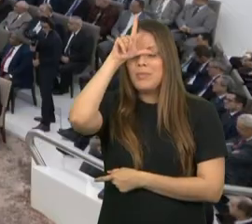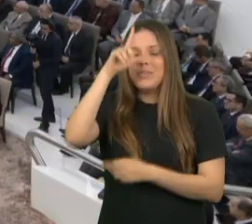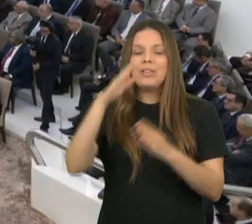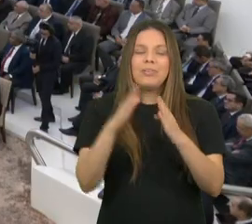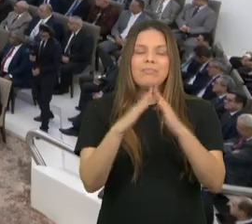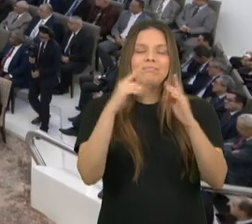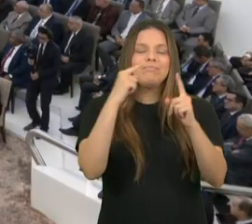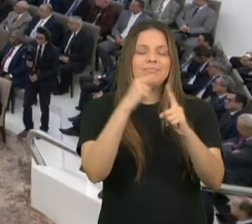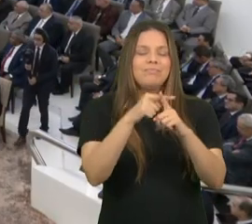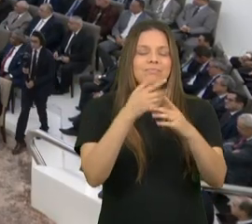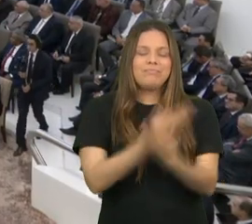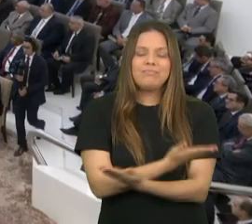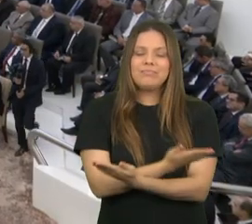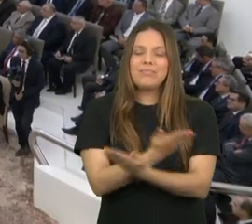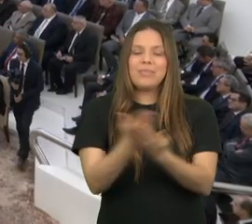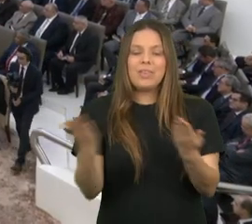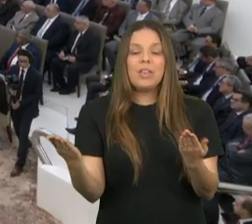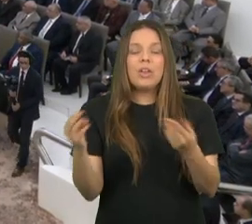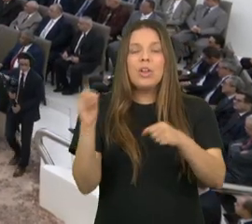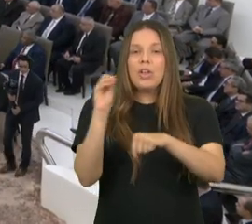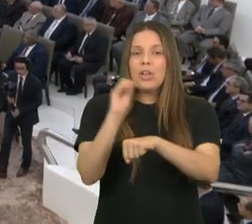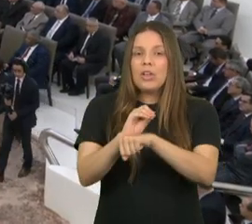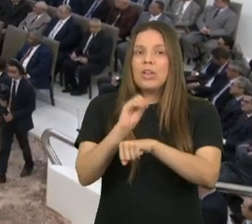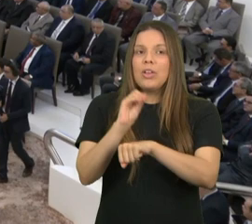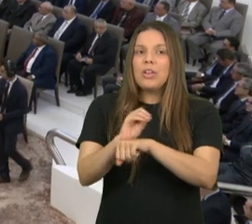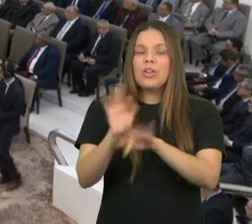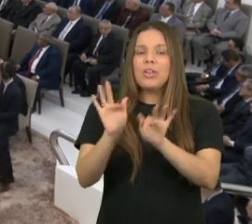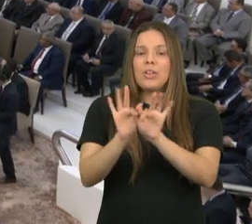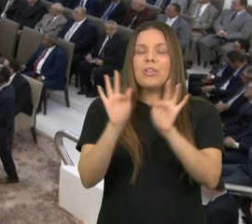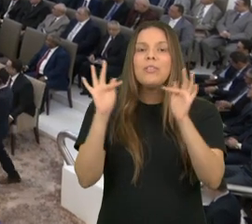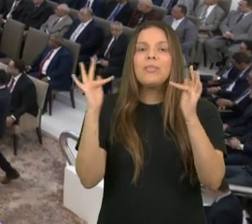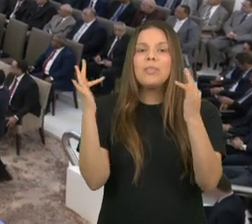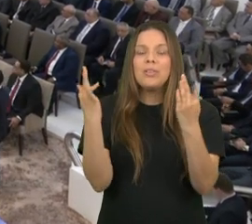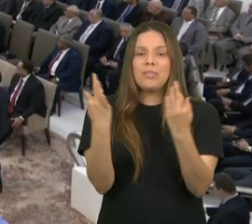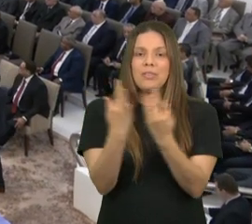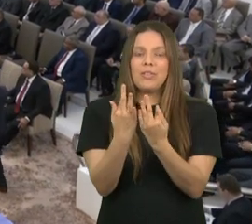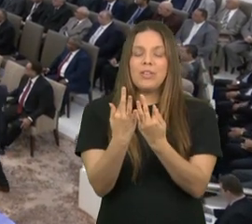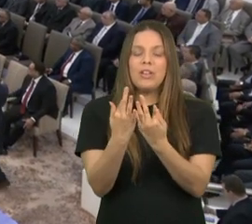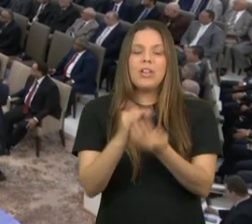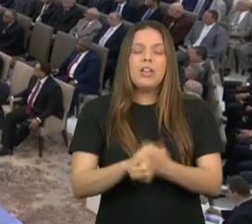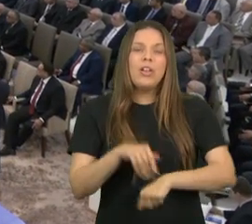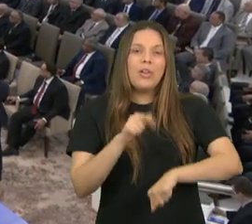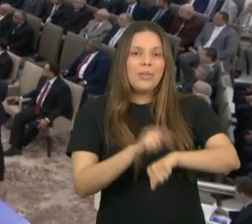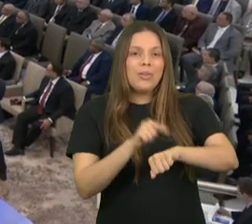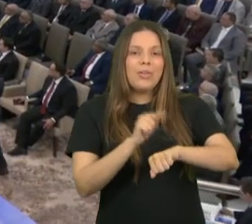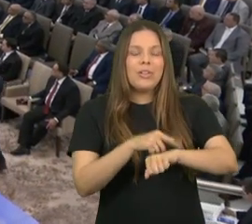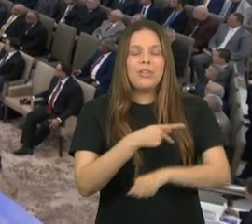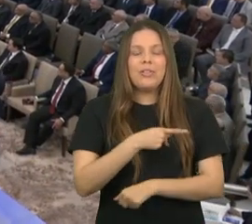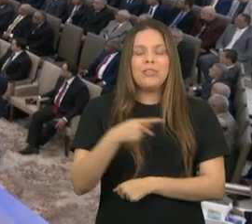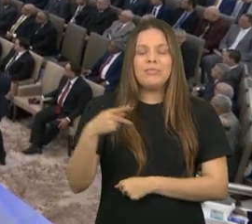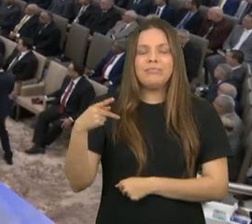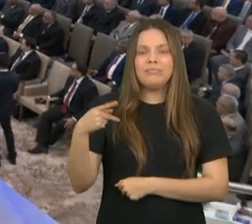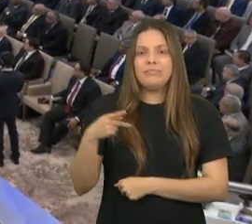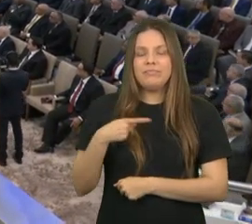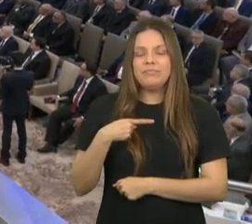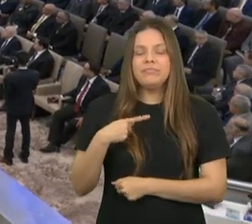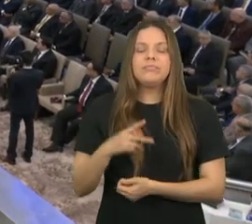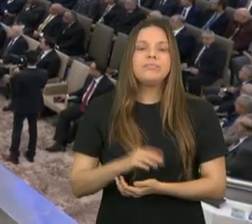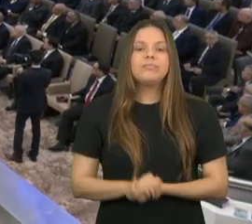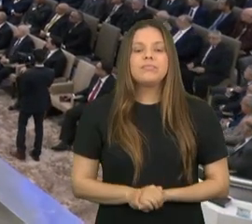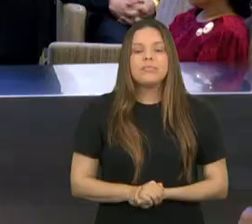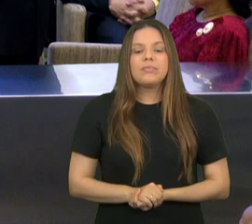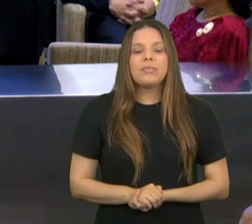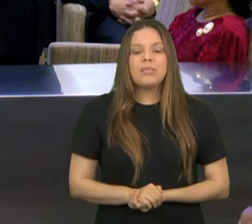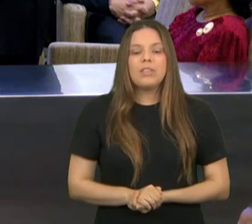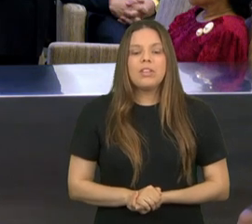igreja que cuidou e cuida de nós neste tempo que o Senhor está aqui. Deus recompense pelo carinho e amor de todo